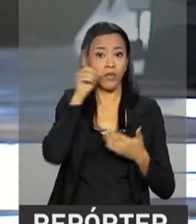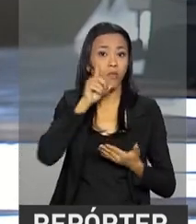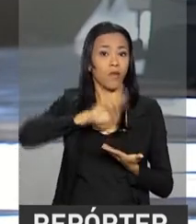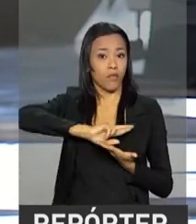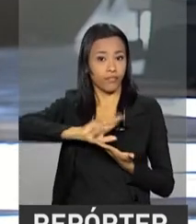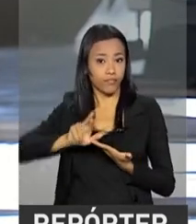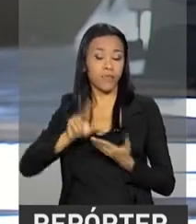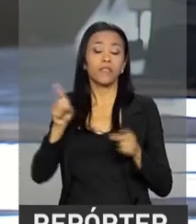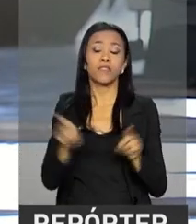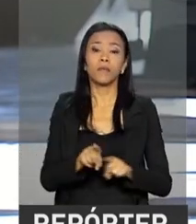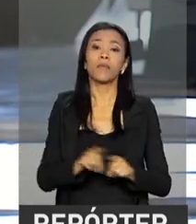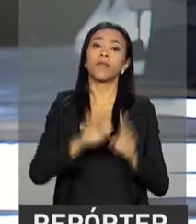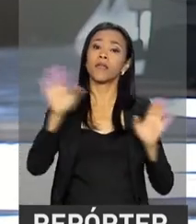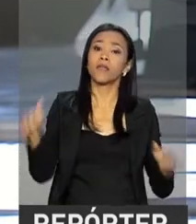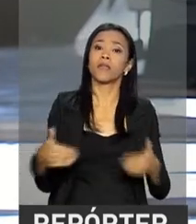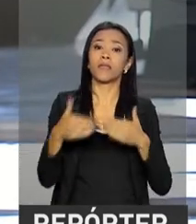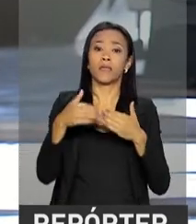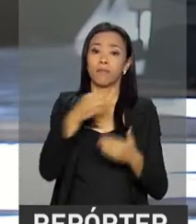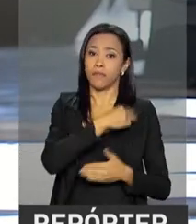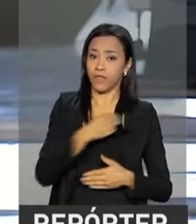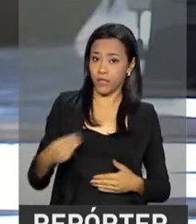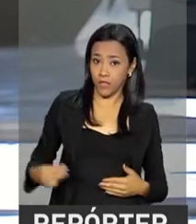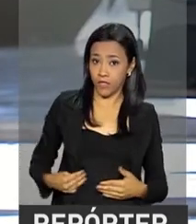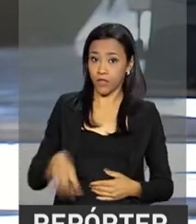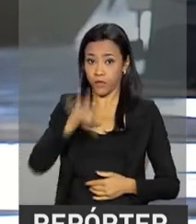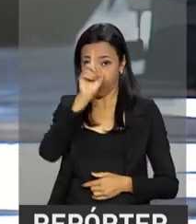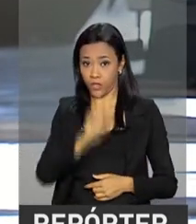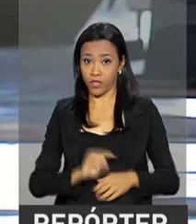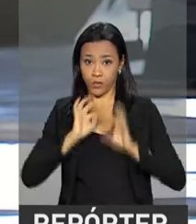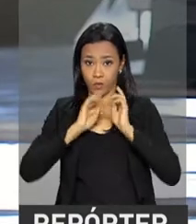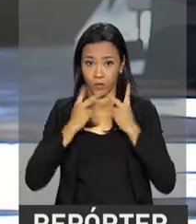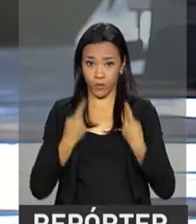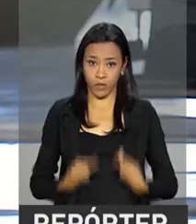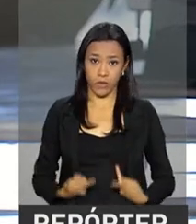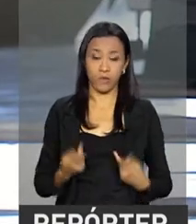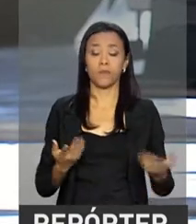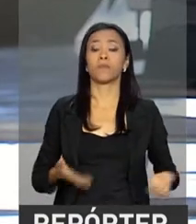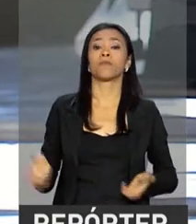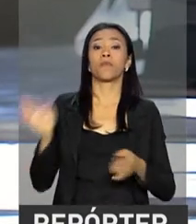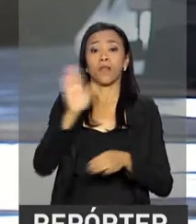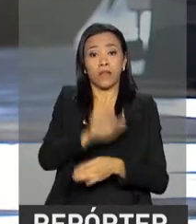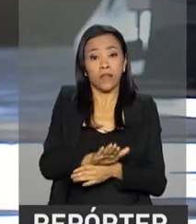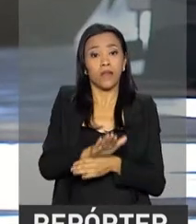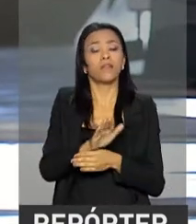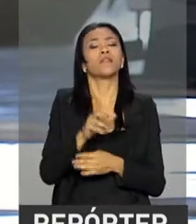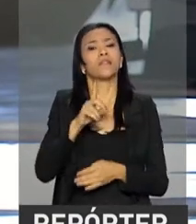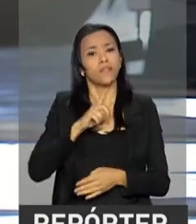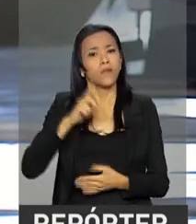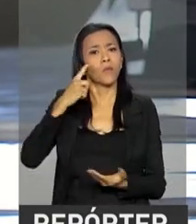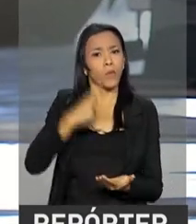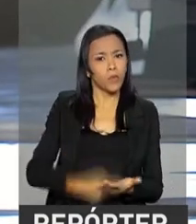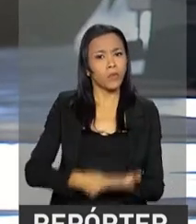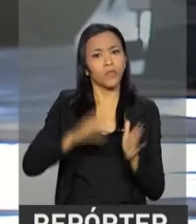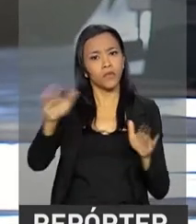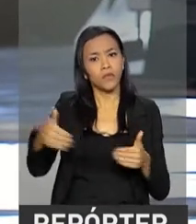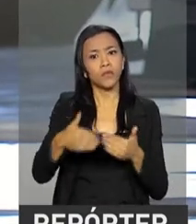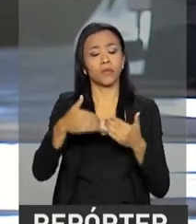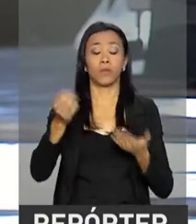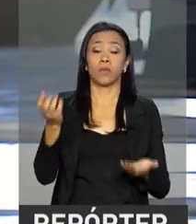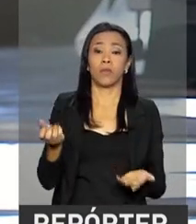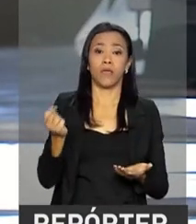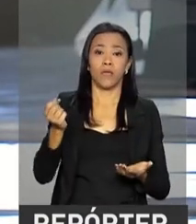reúne com a ministra dos direitos humanos linda valorar a tarde michel temer se reúne com o ministro do